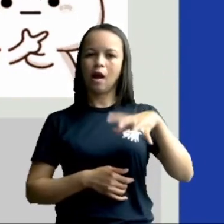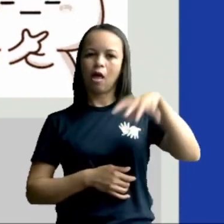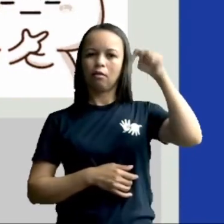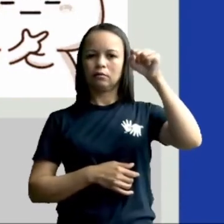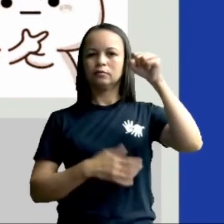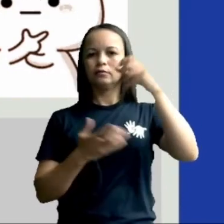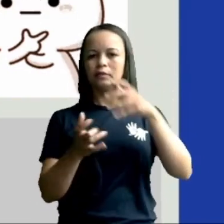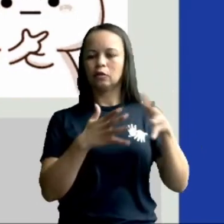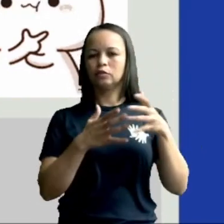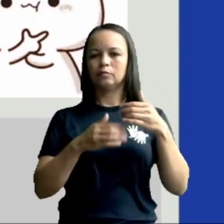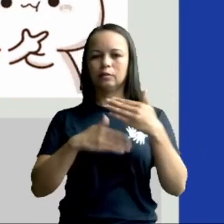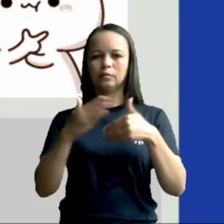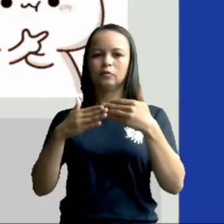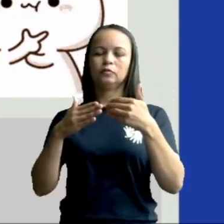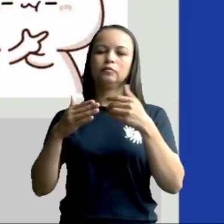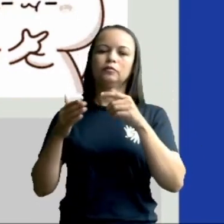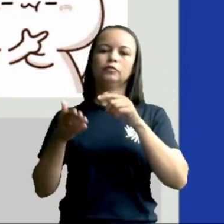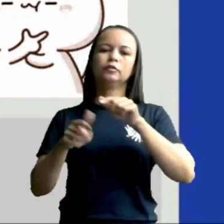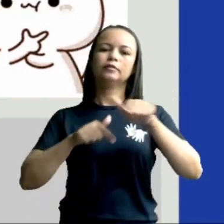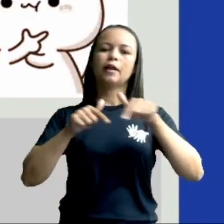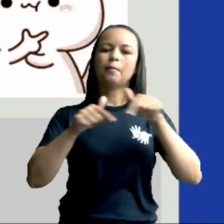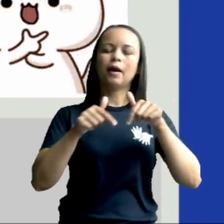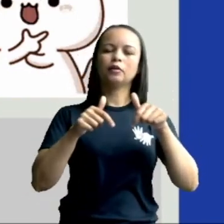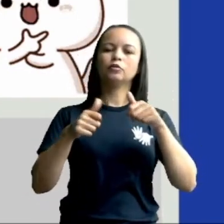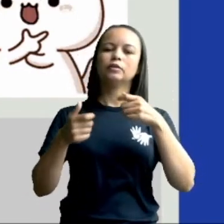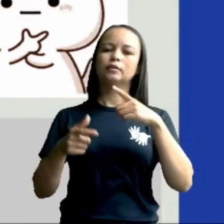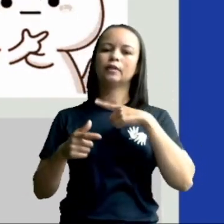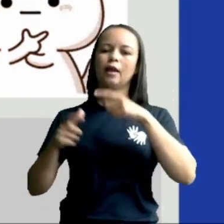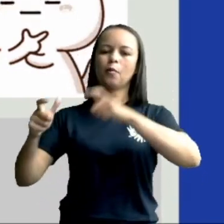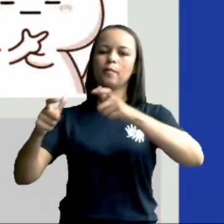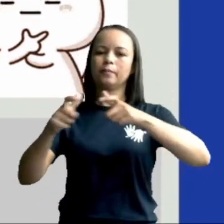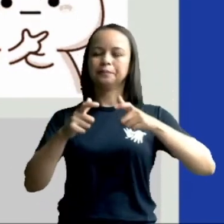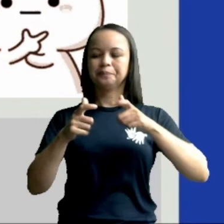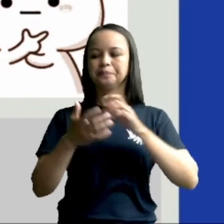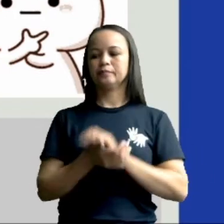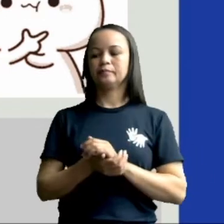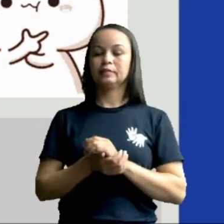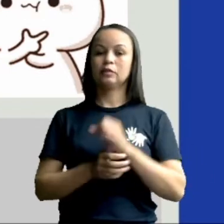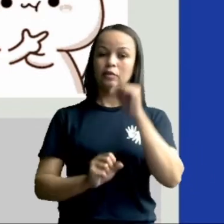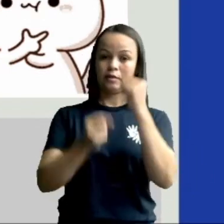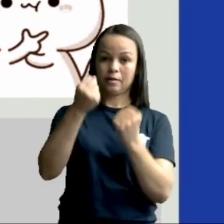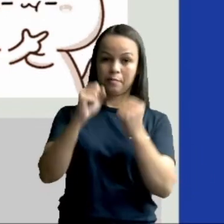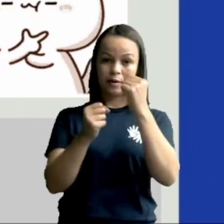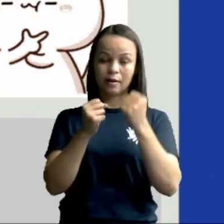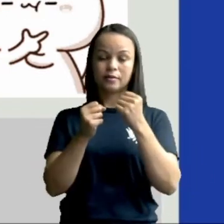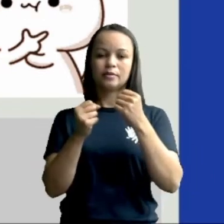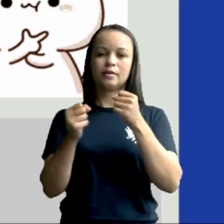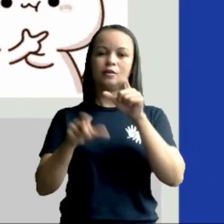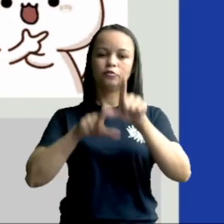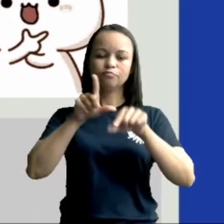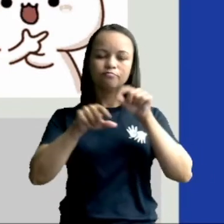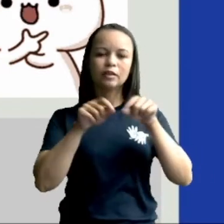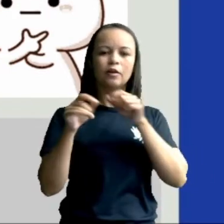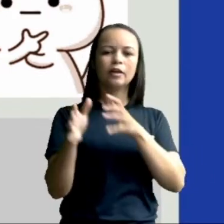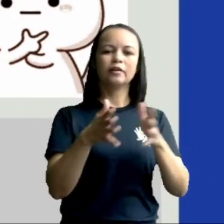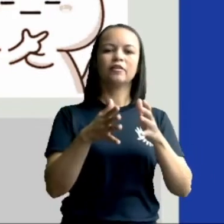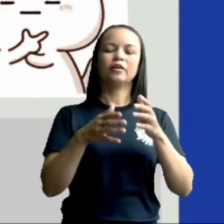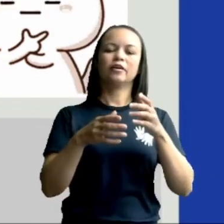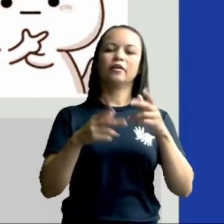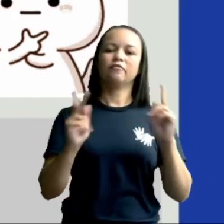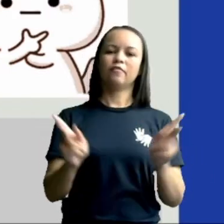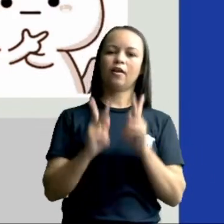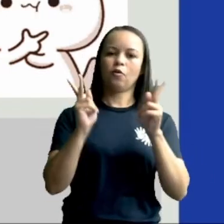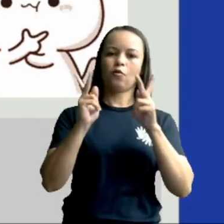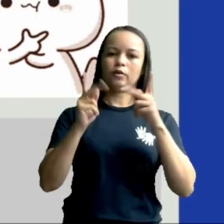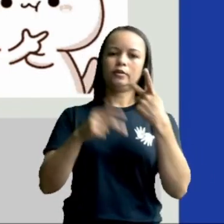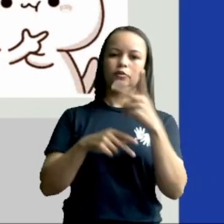Consumindo produtos e serviços que agridem menos o meio ambiente? Escolhendo empresas que valorizam seus funcionários, que se preocupam com as